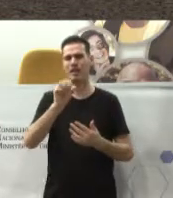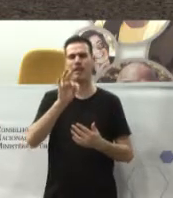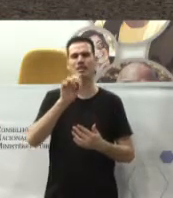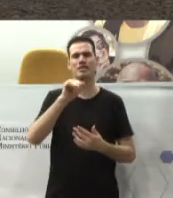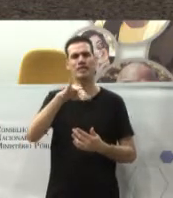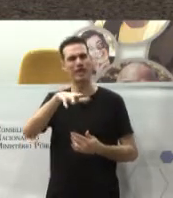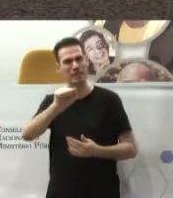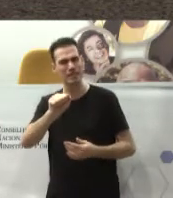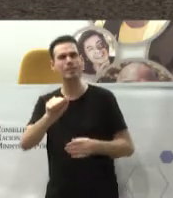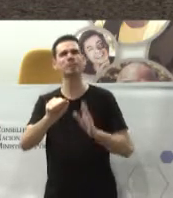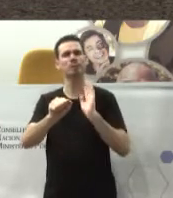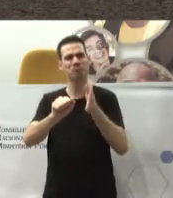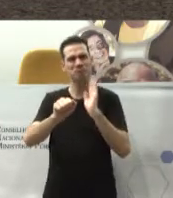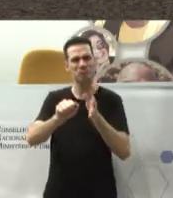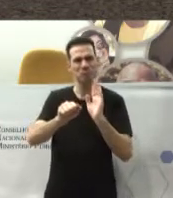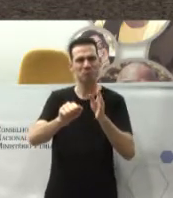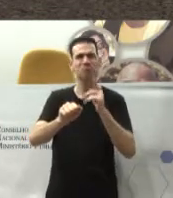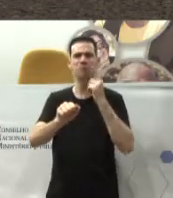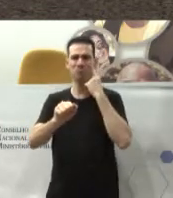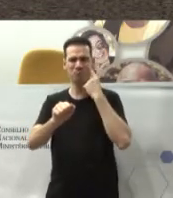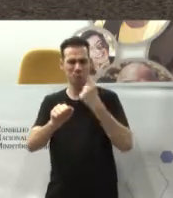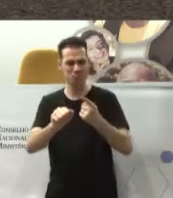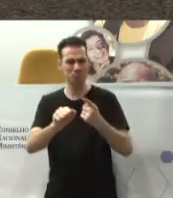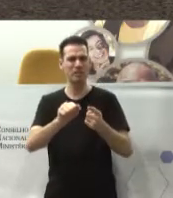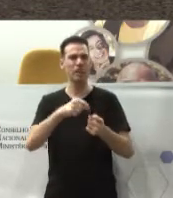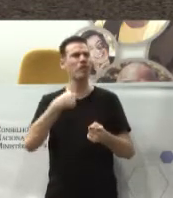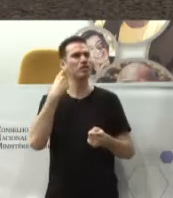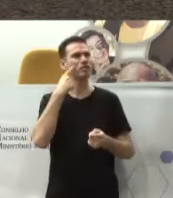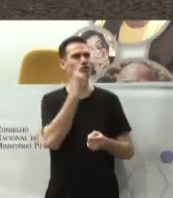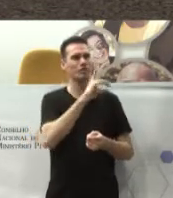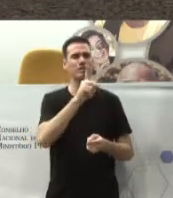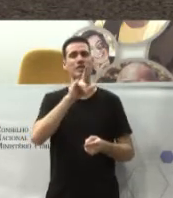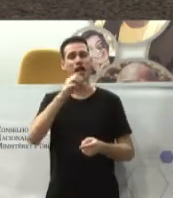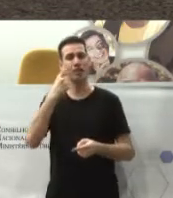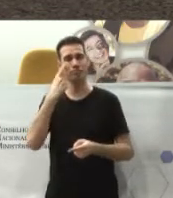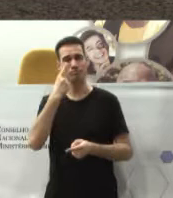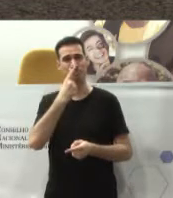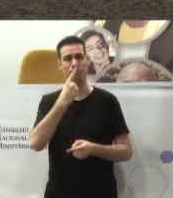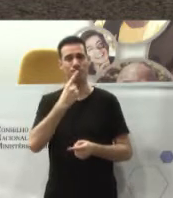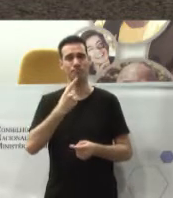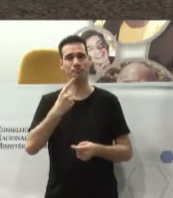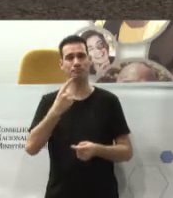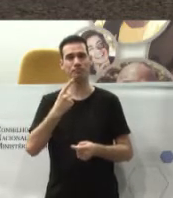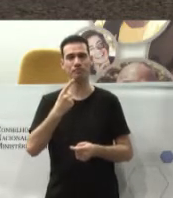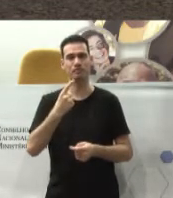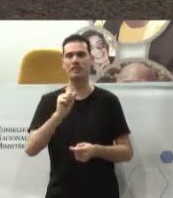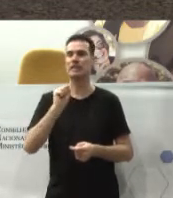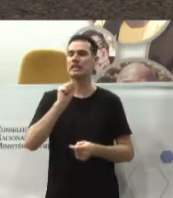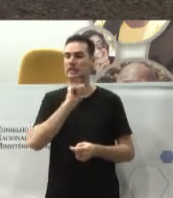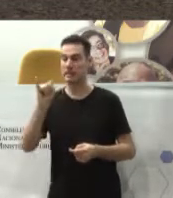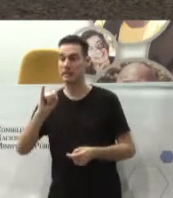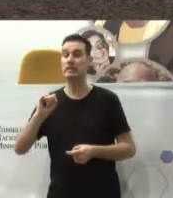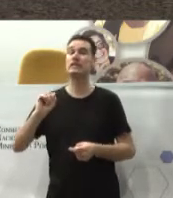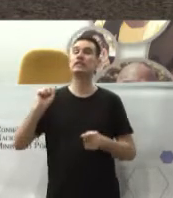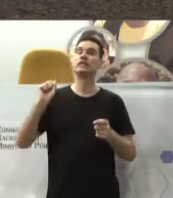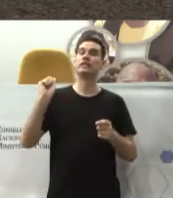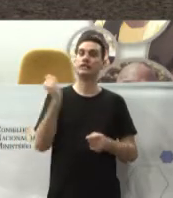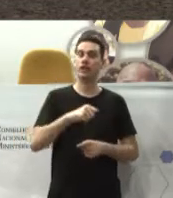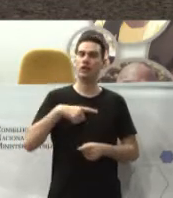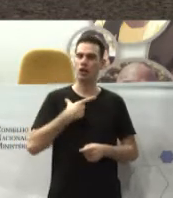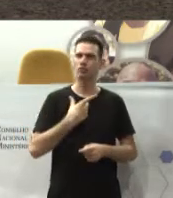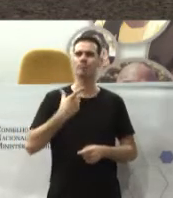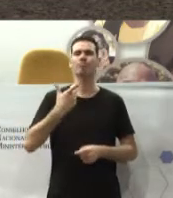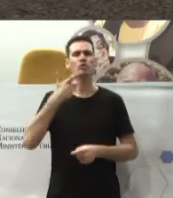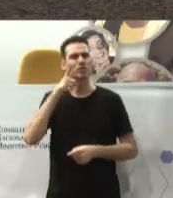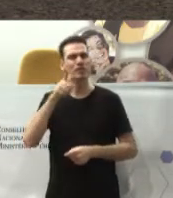além de por ele próprio. Então, esse é um dado que, se tivermos a possibilidade de introjetarmos o